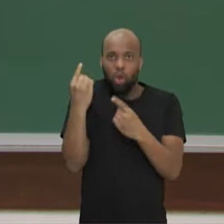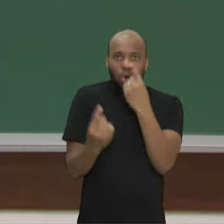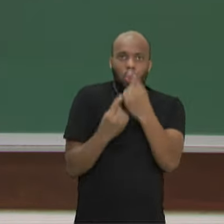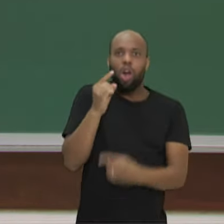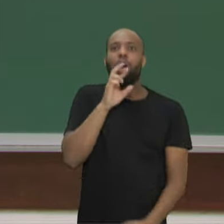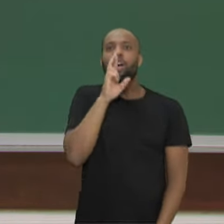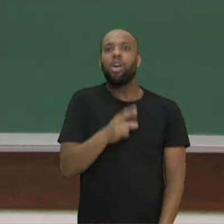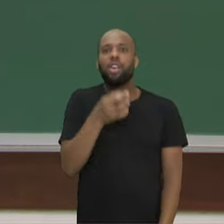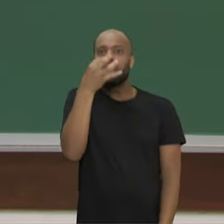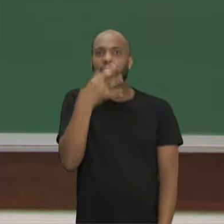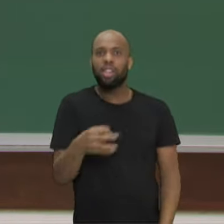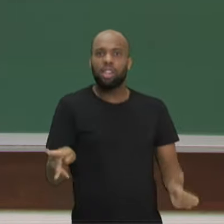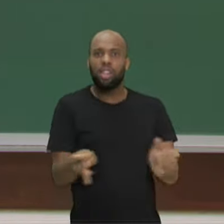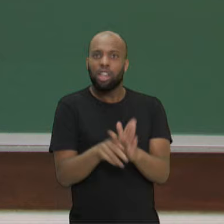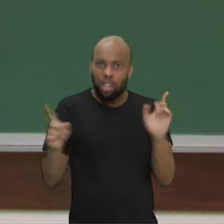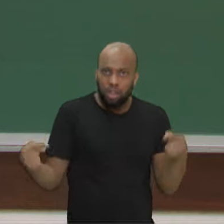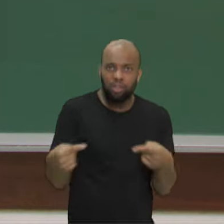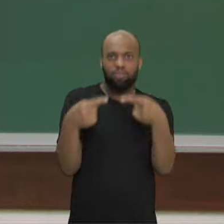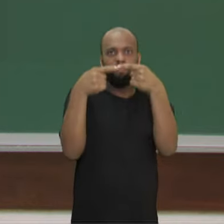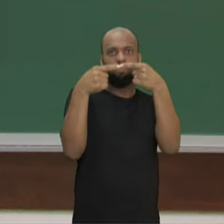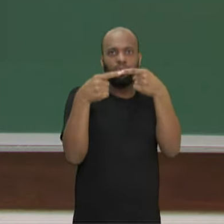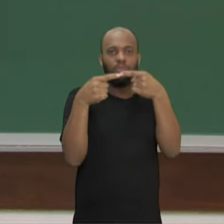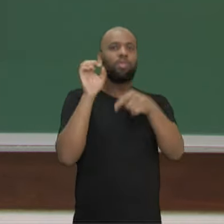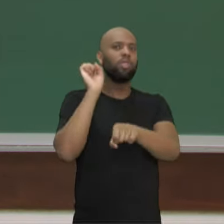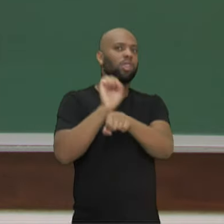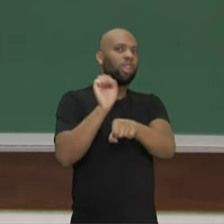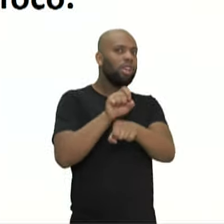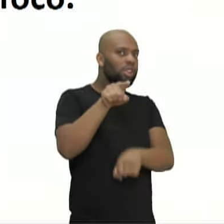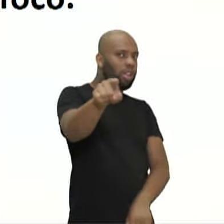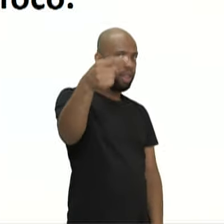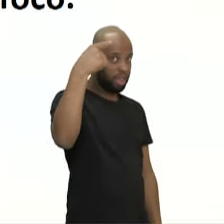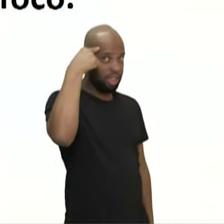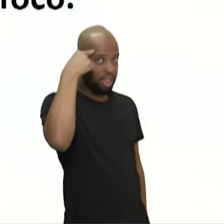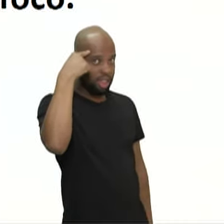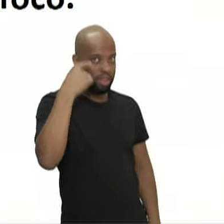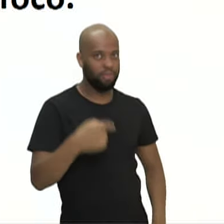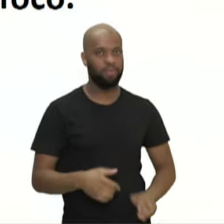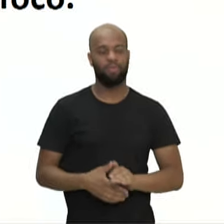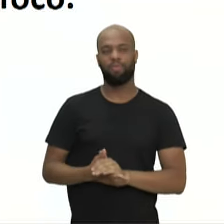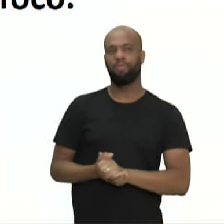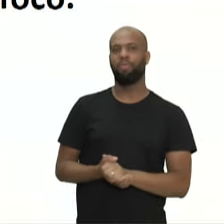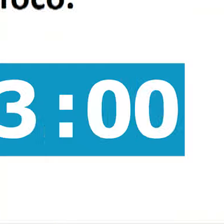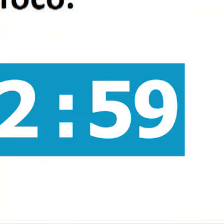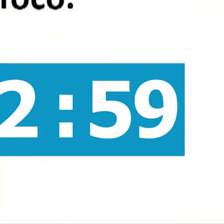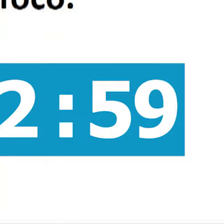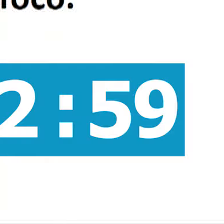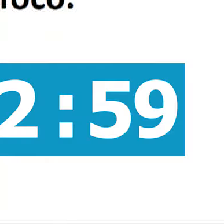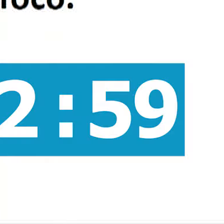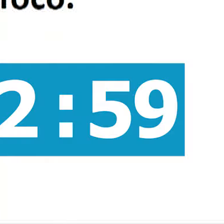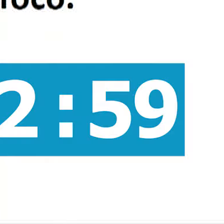será a resposta correta? Tempo para pensar.